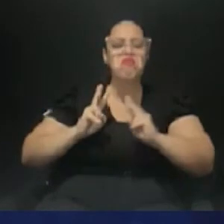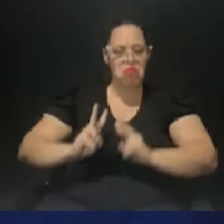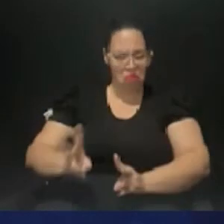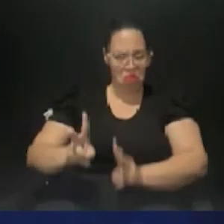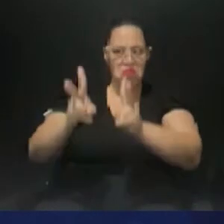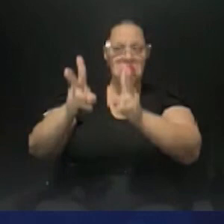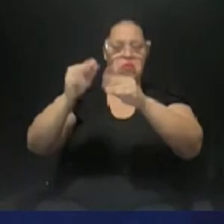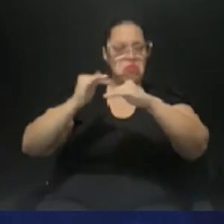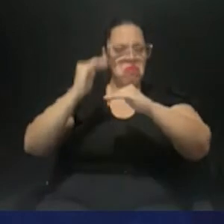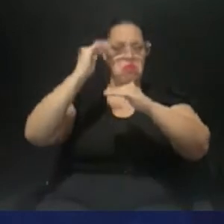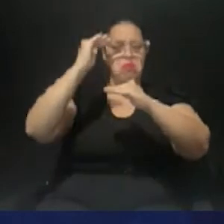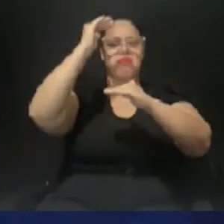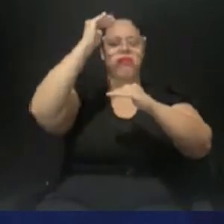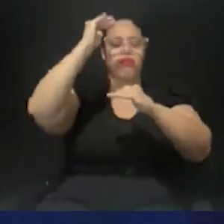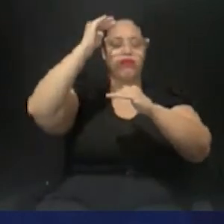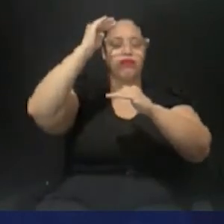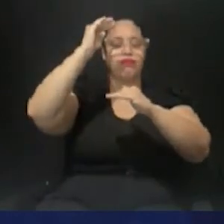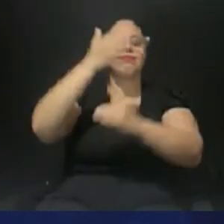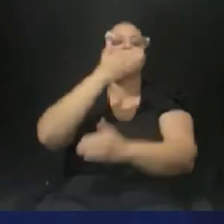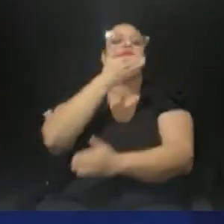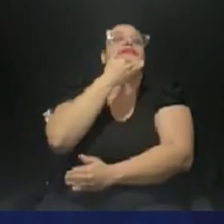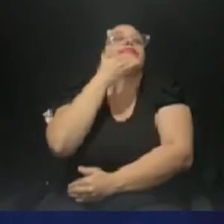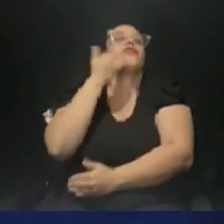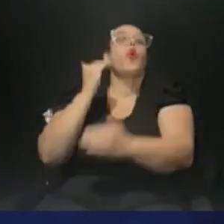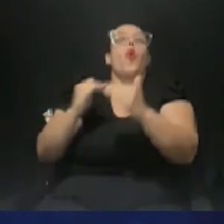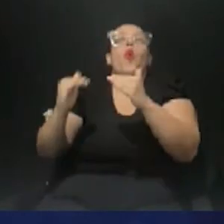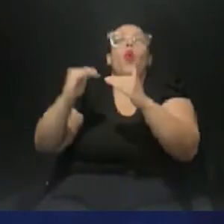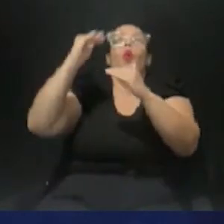agradece. Obrigado.